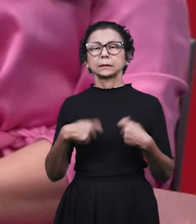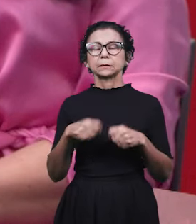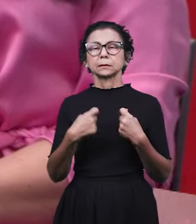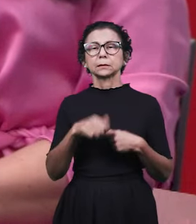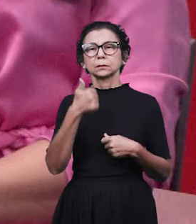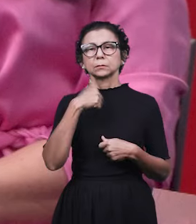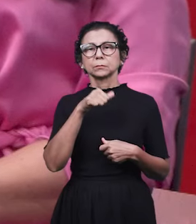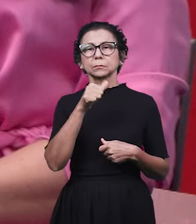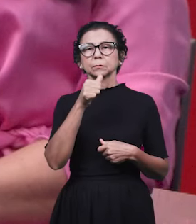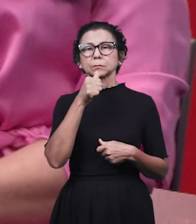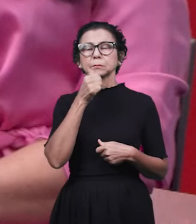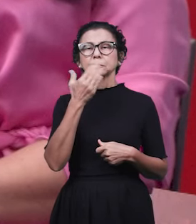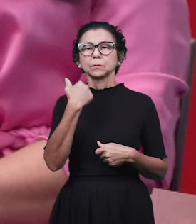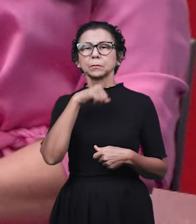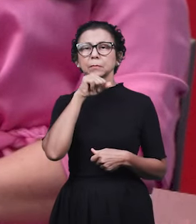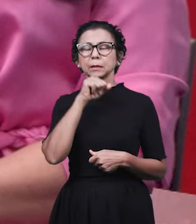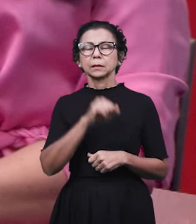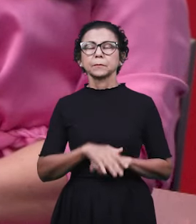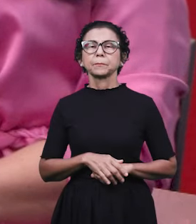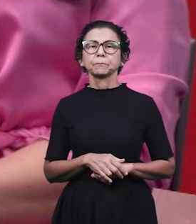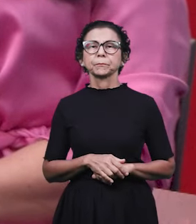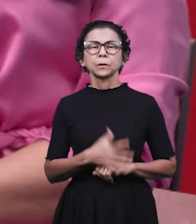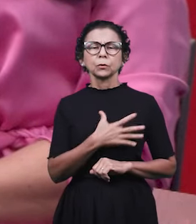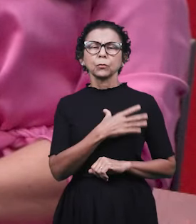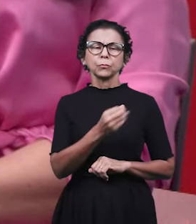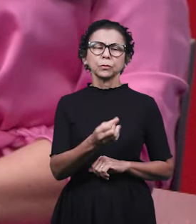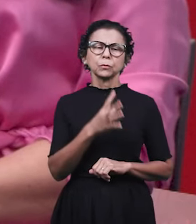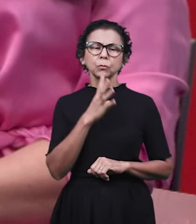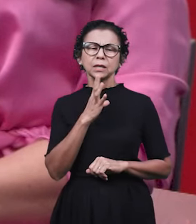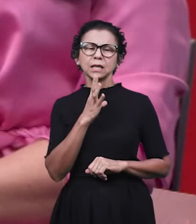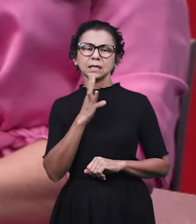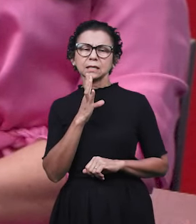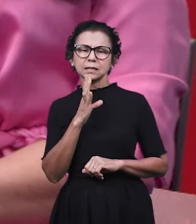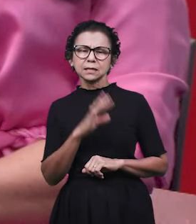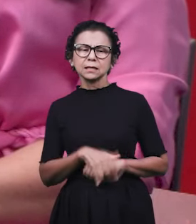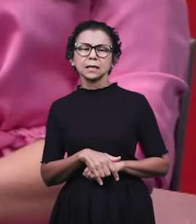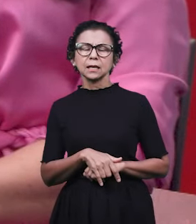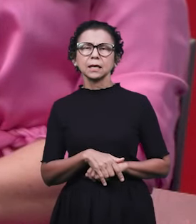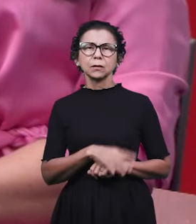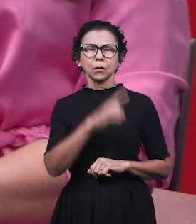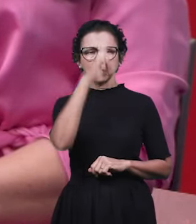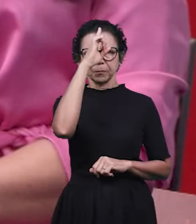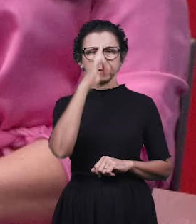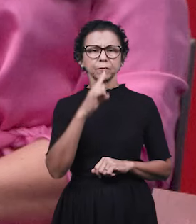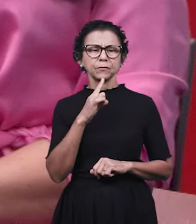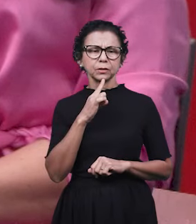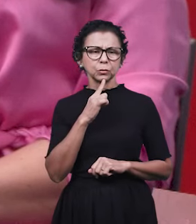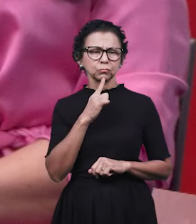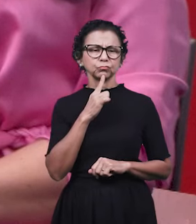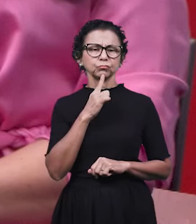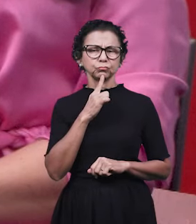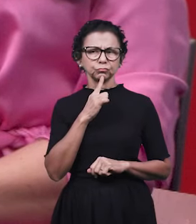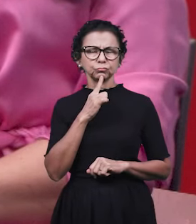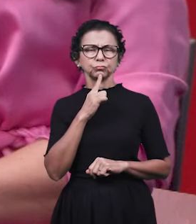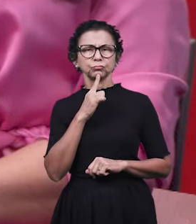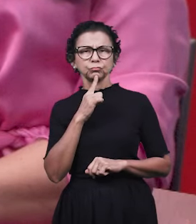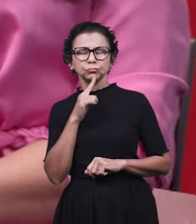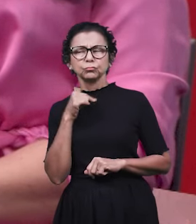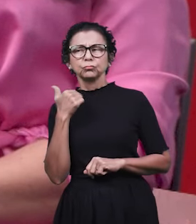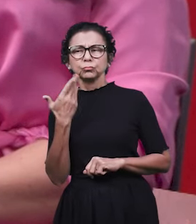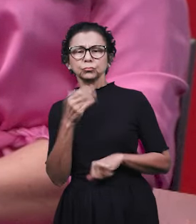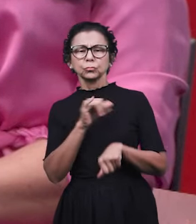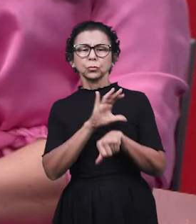do filho para poder instruir e entrar no site para conhecer a duração, qual profissional que vai se